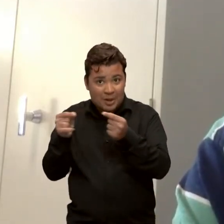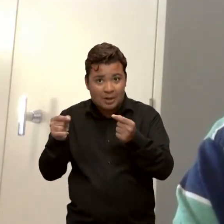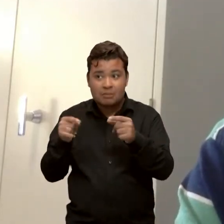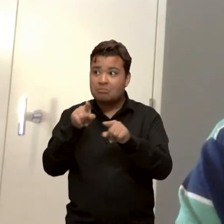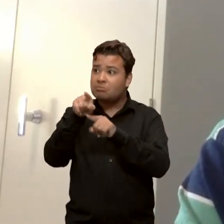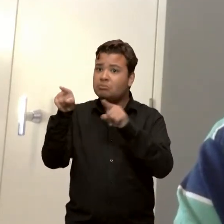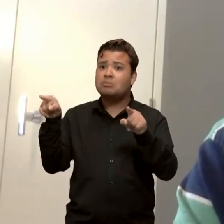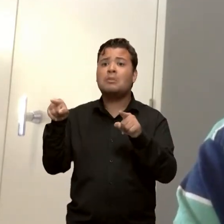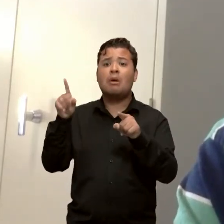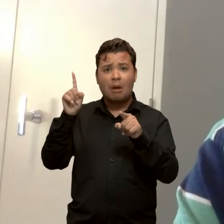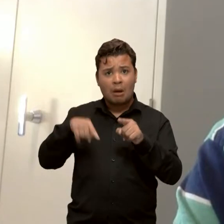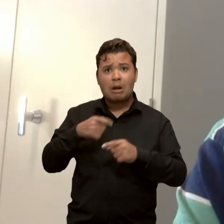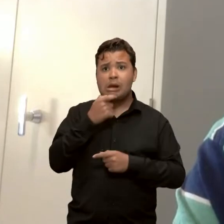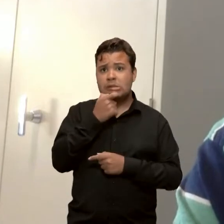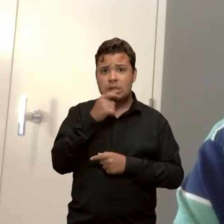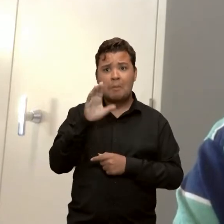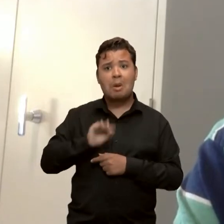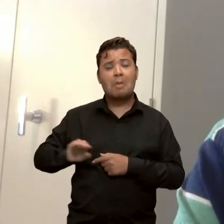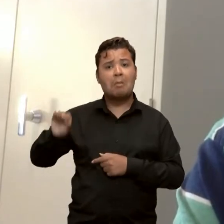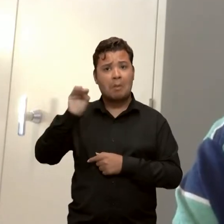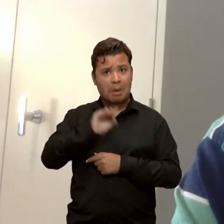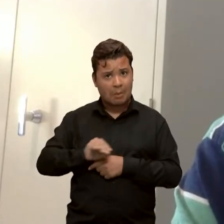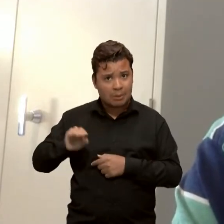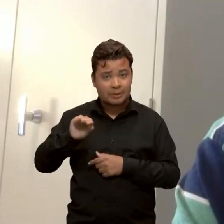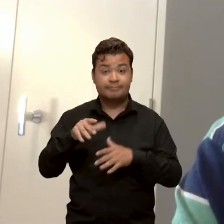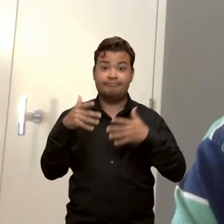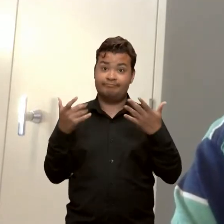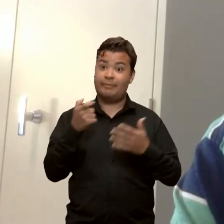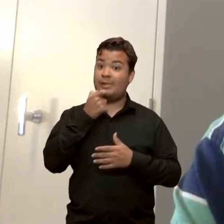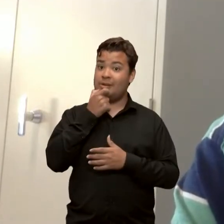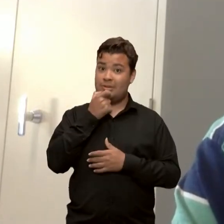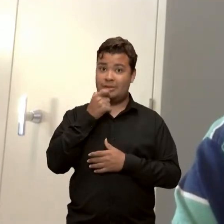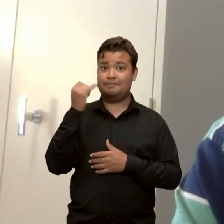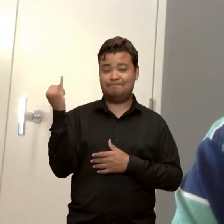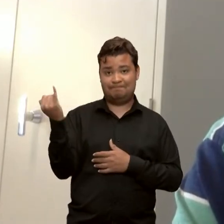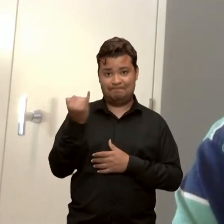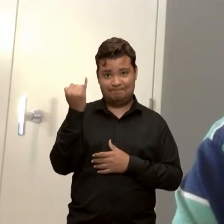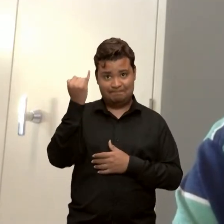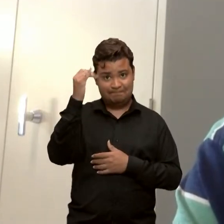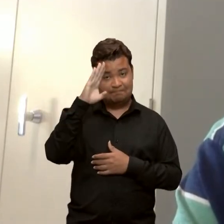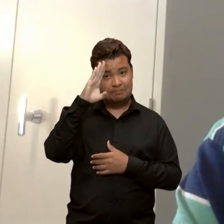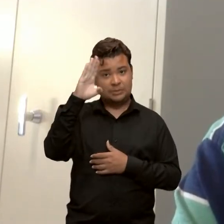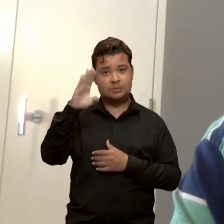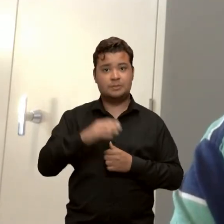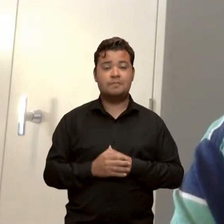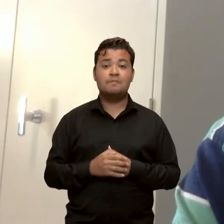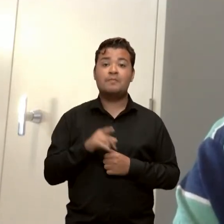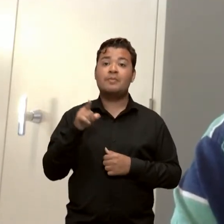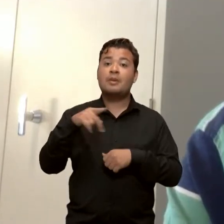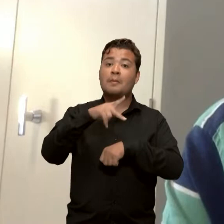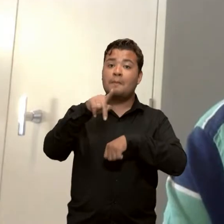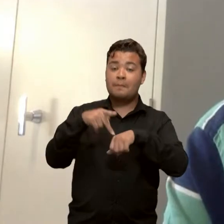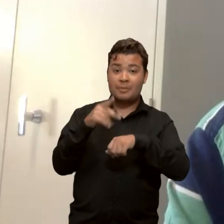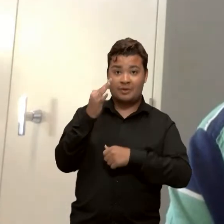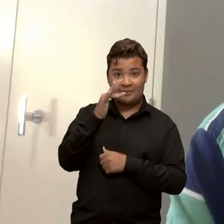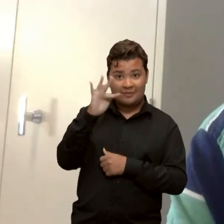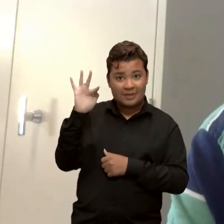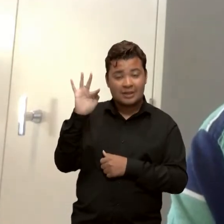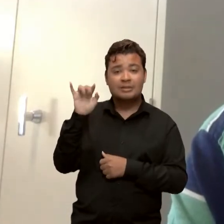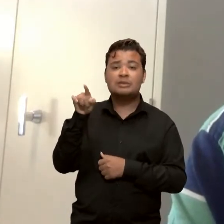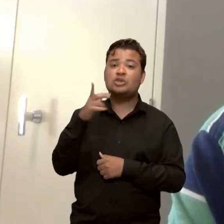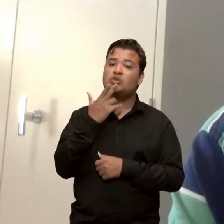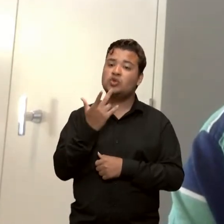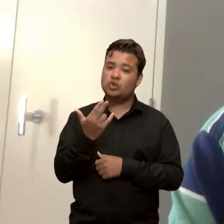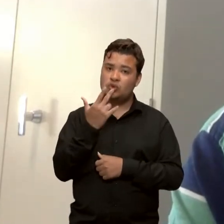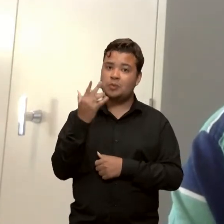totalmente em inglês, então o inglês é fundamental. Mas, por exemplo, para a França, o francês, mesmo dependendo de onde